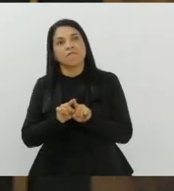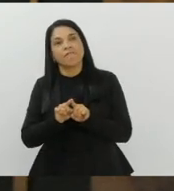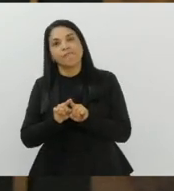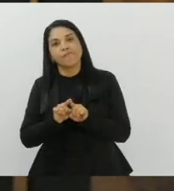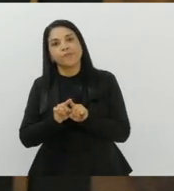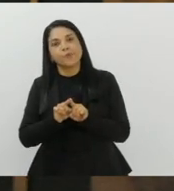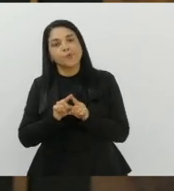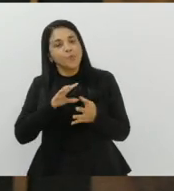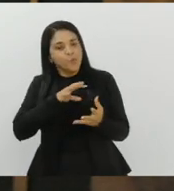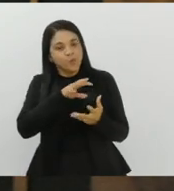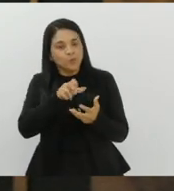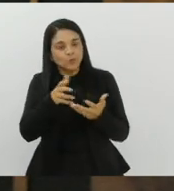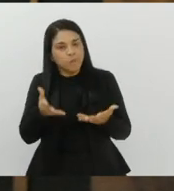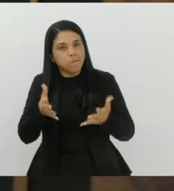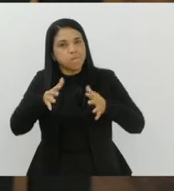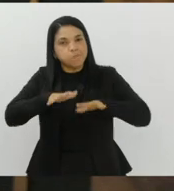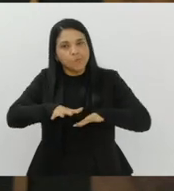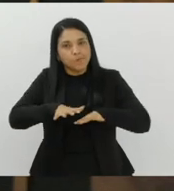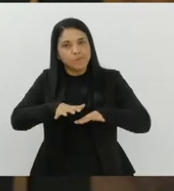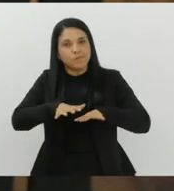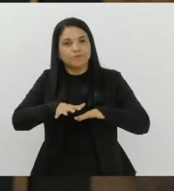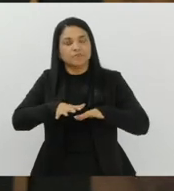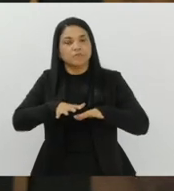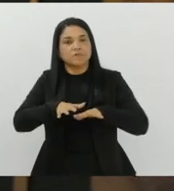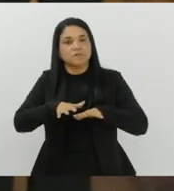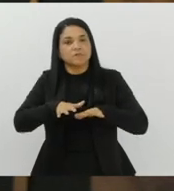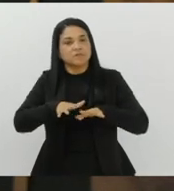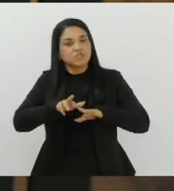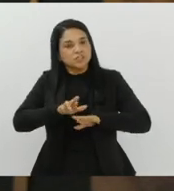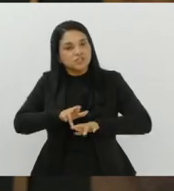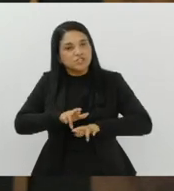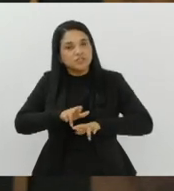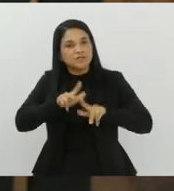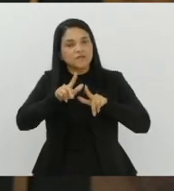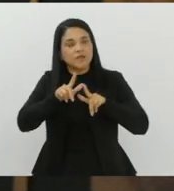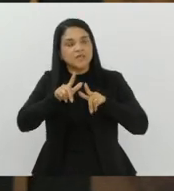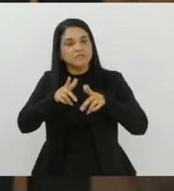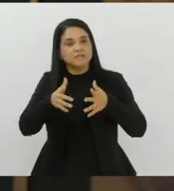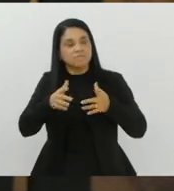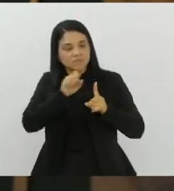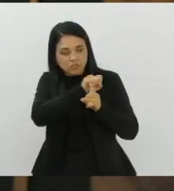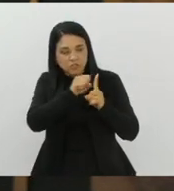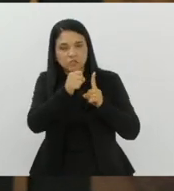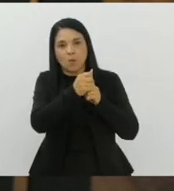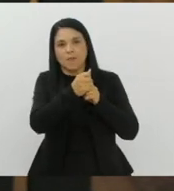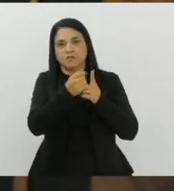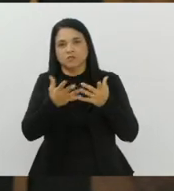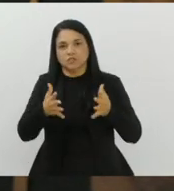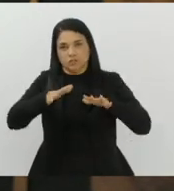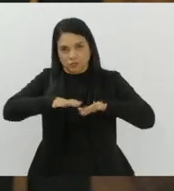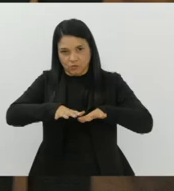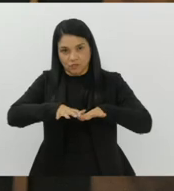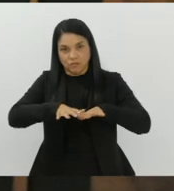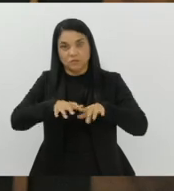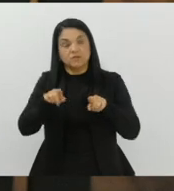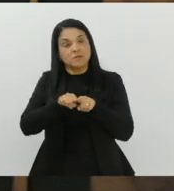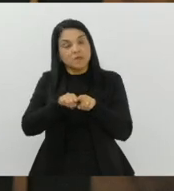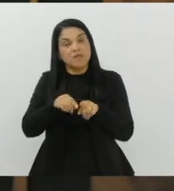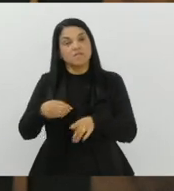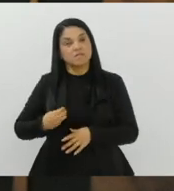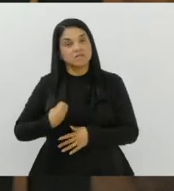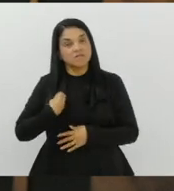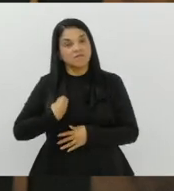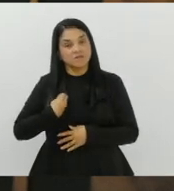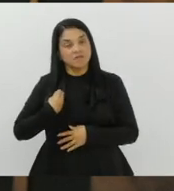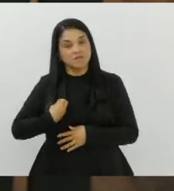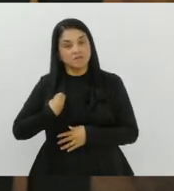mundo inclusivo, que vão fazer a diferença na sua inclusão social, como foi dito aqui, na sua sobrevivência depois